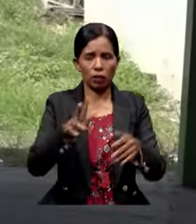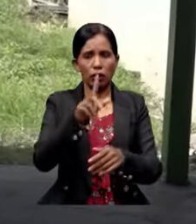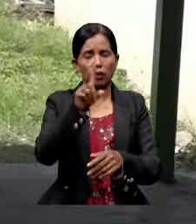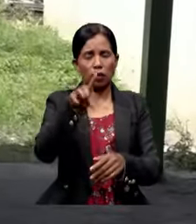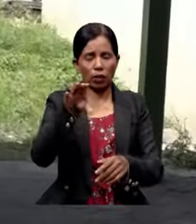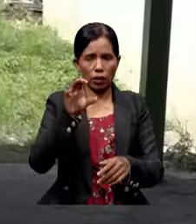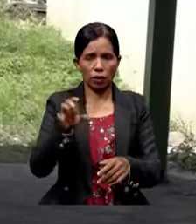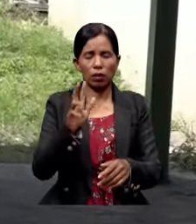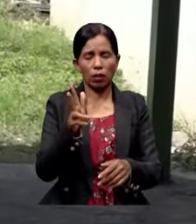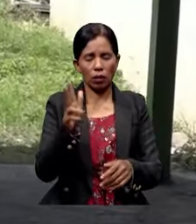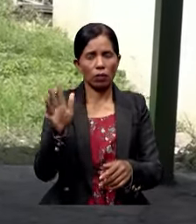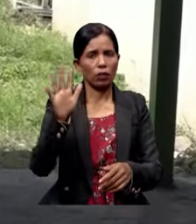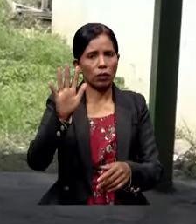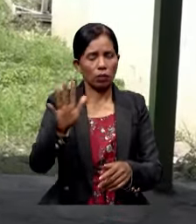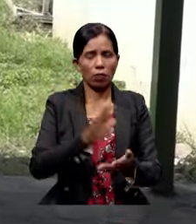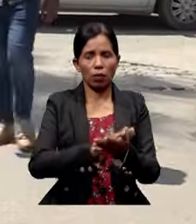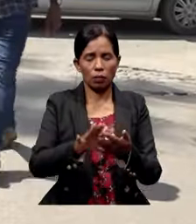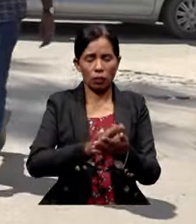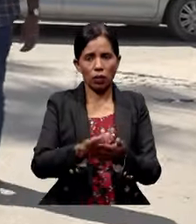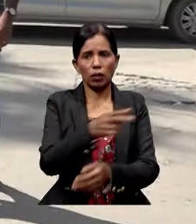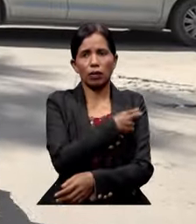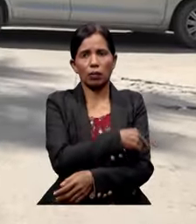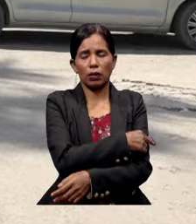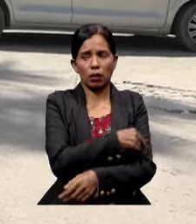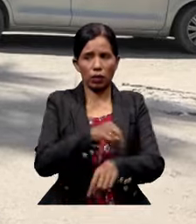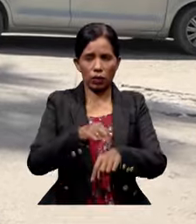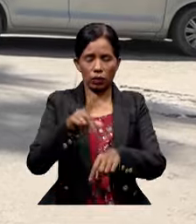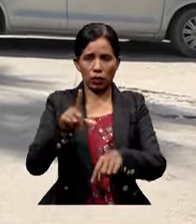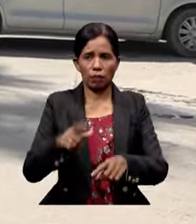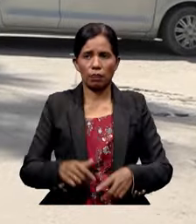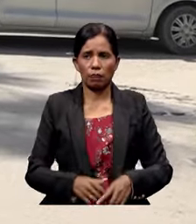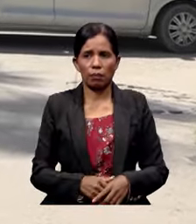macalau limpeza e Hospital Nacional. Santina de Jesus, Tomás Soares, GMN.